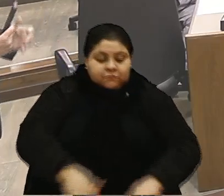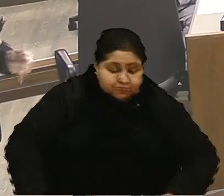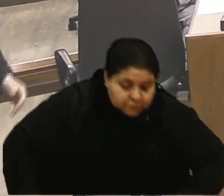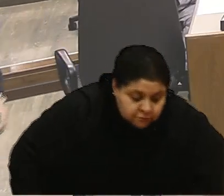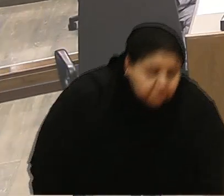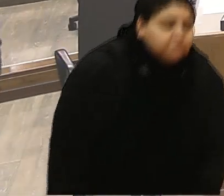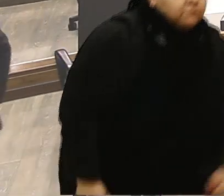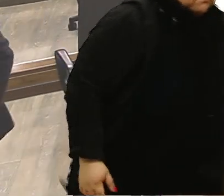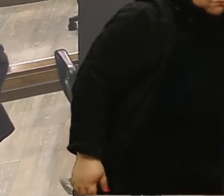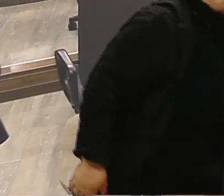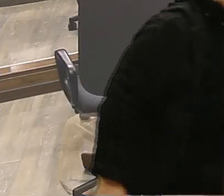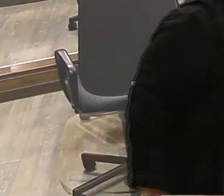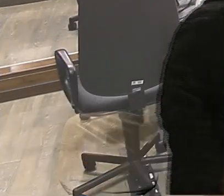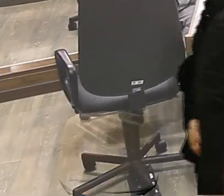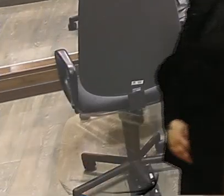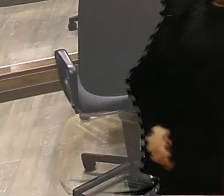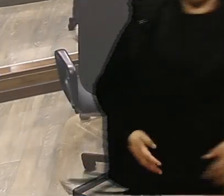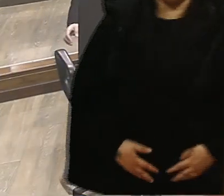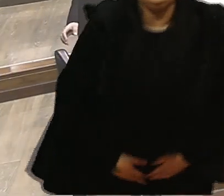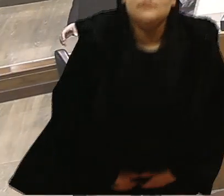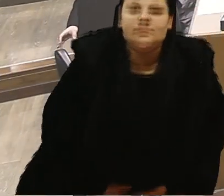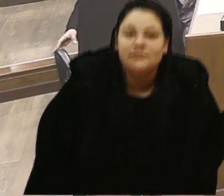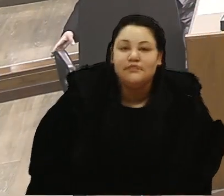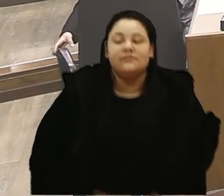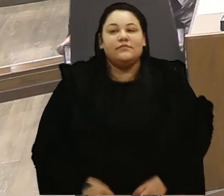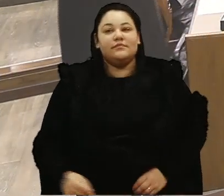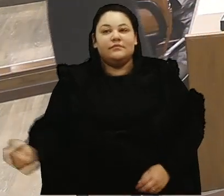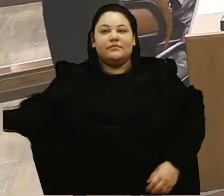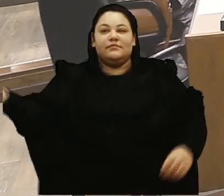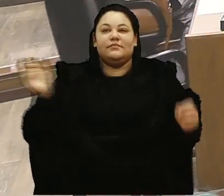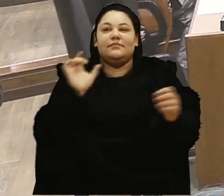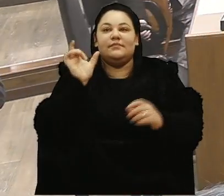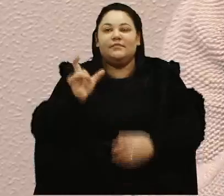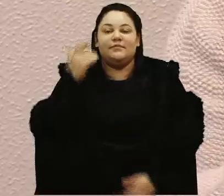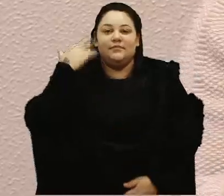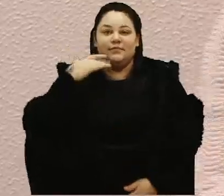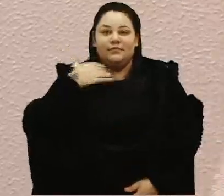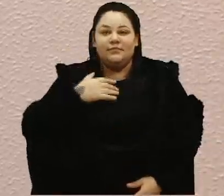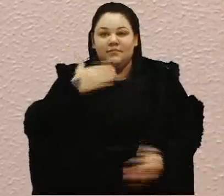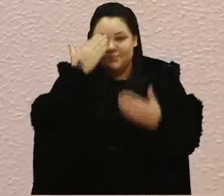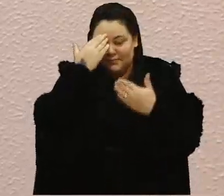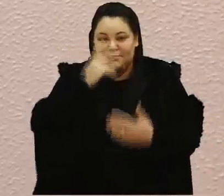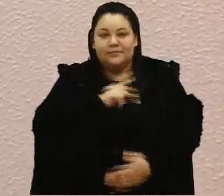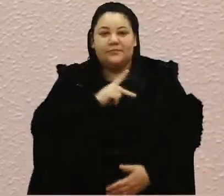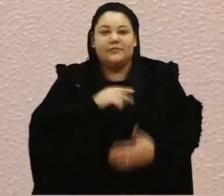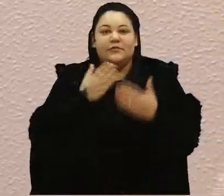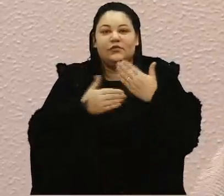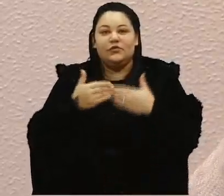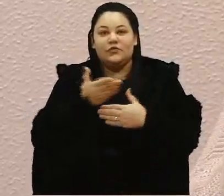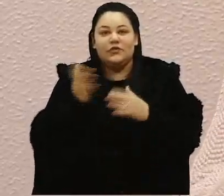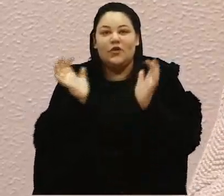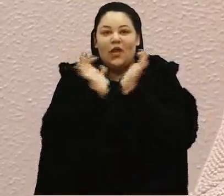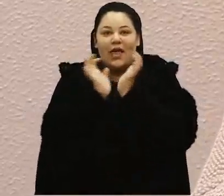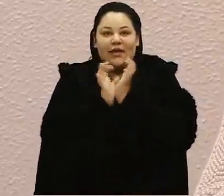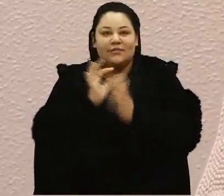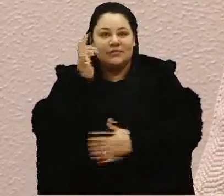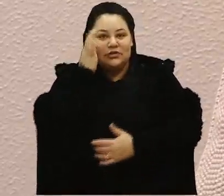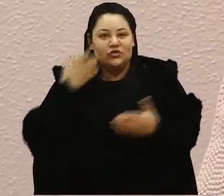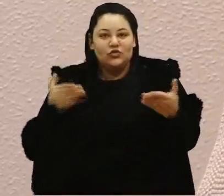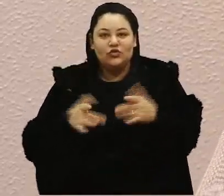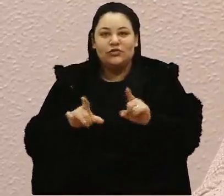Daniel Santos. Com a palavra, a vereadora Andressa Marques. Obrigada, senhor presidente, nobres colegas, vereadores e vereadoras.